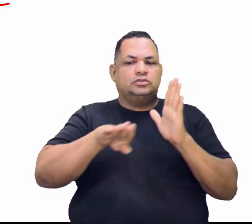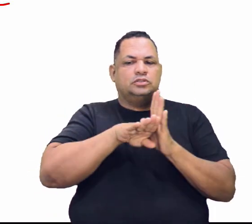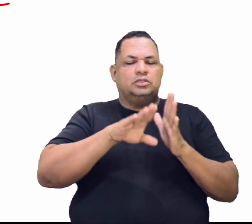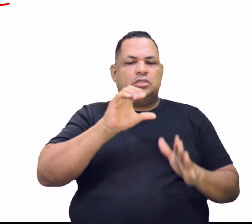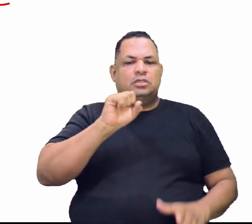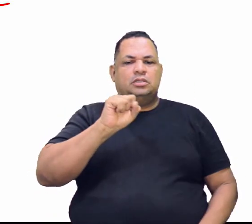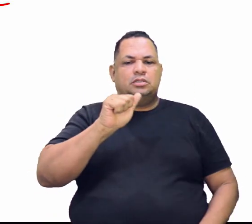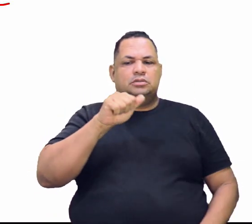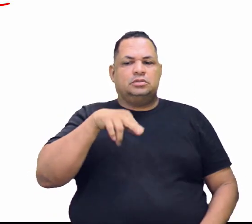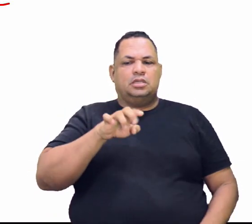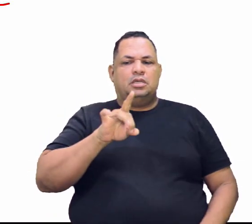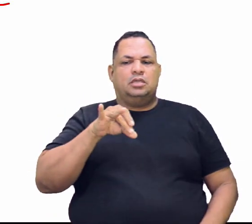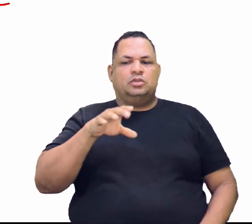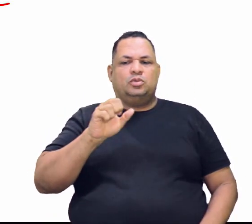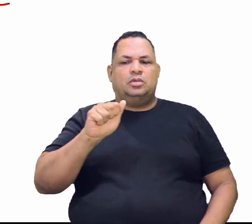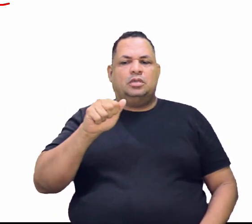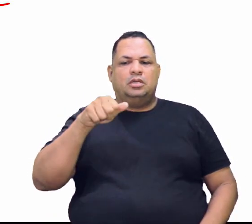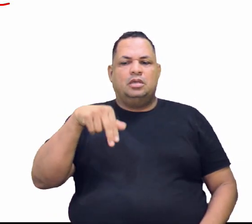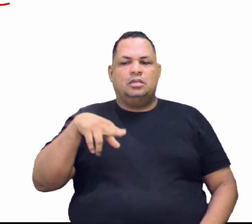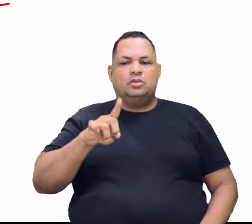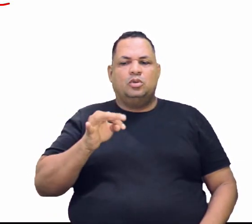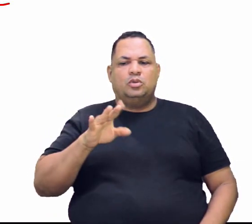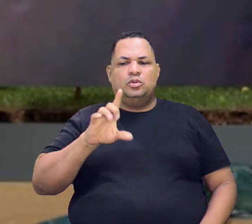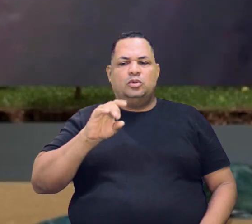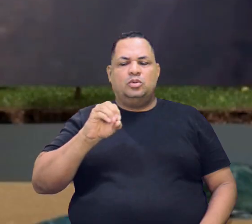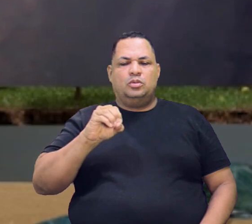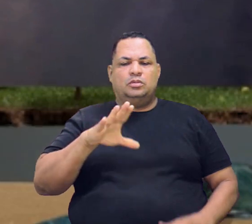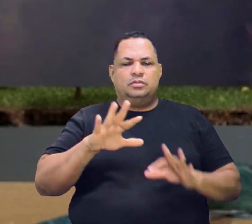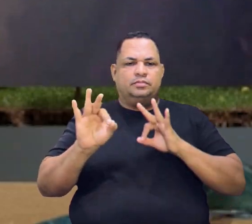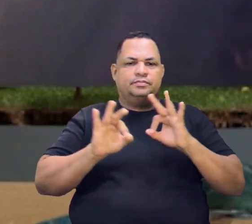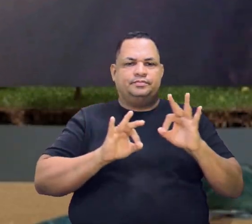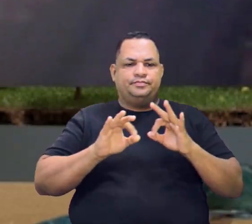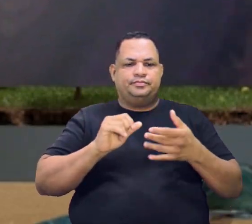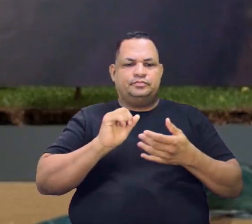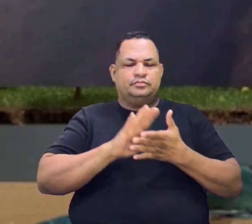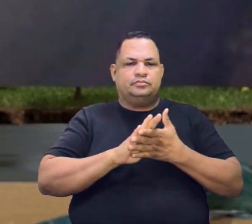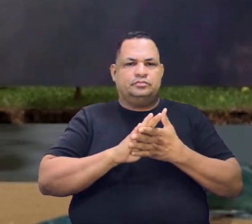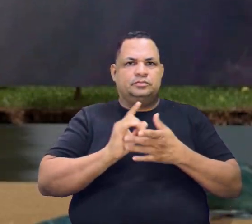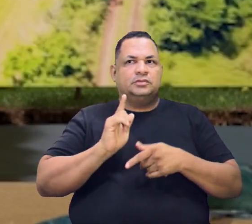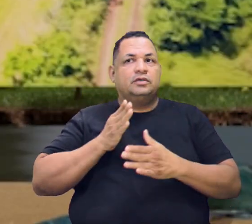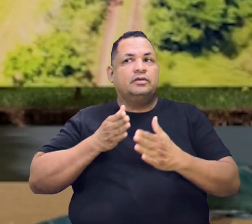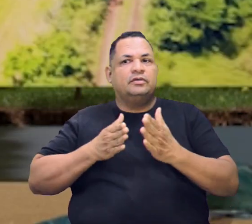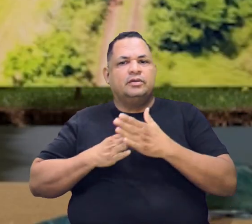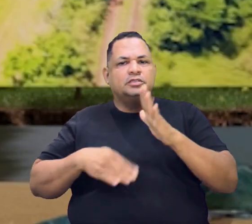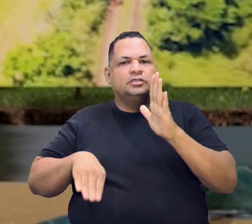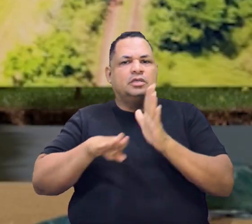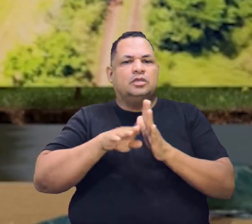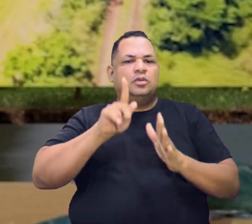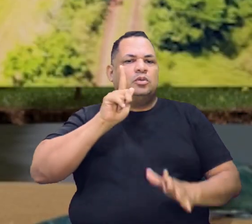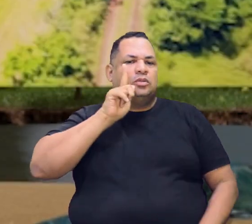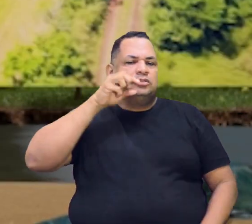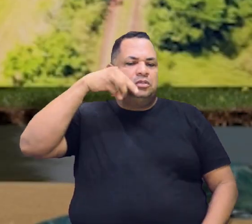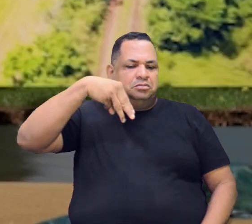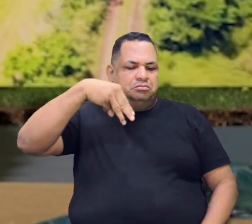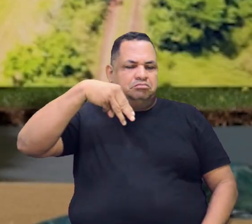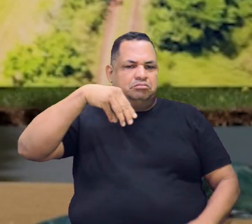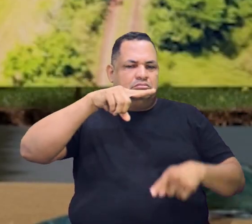Guaporé, Madeira e o Tapajós. Viu? E aí, por